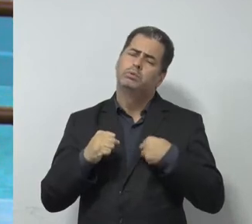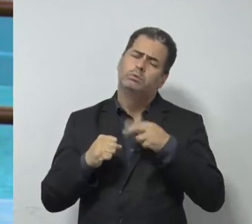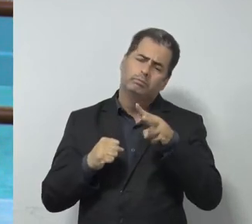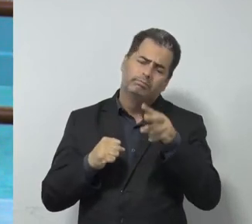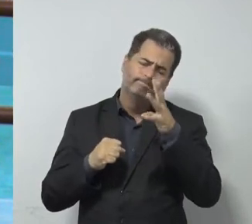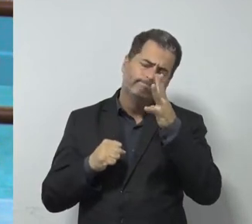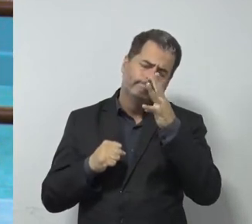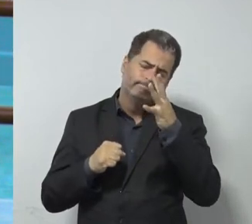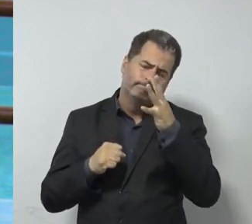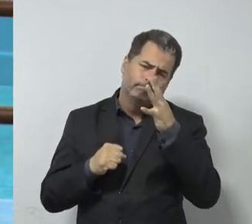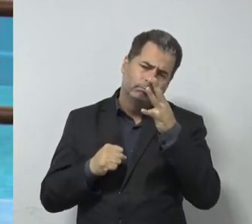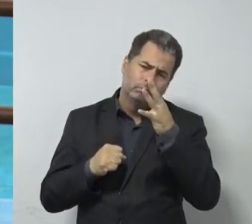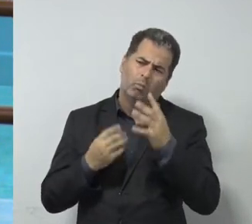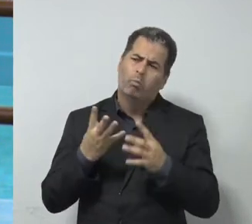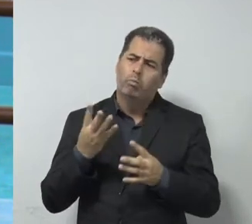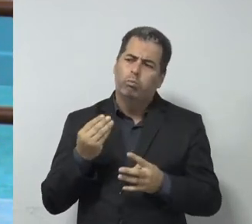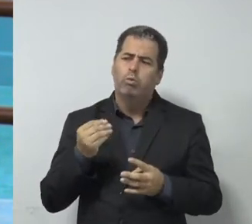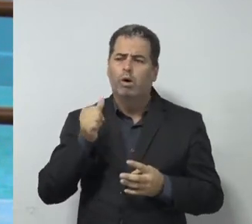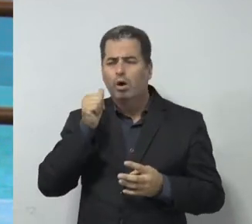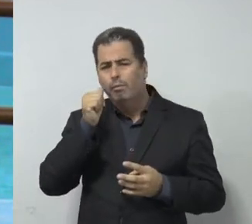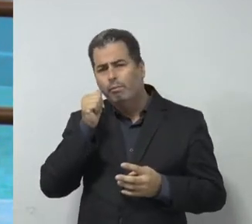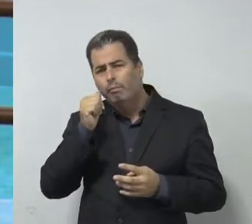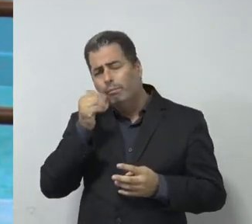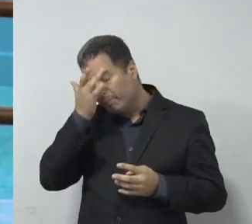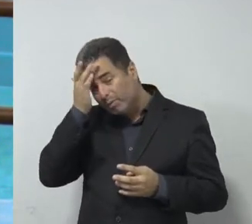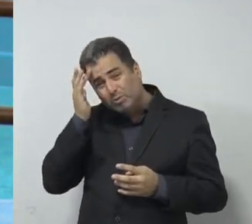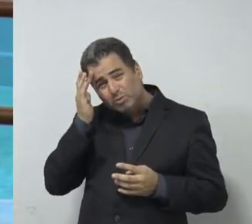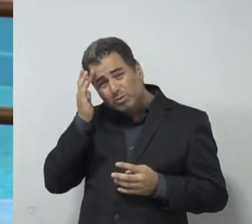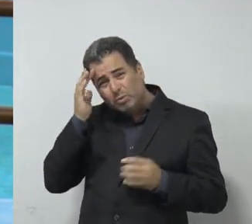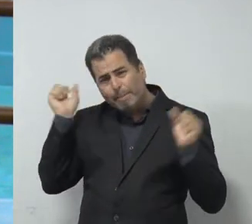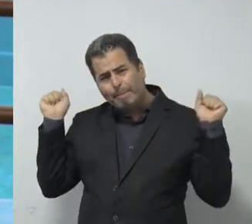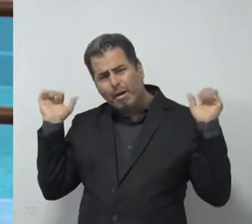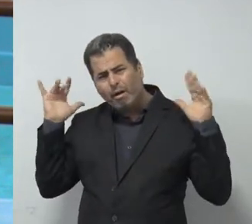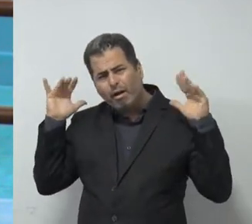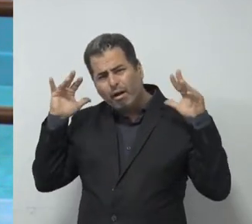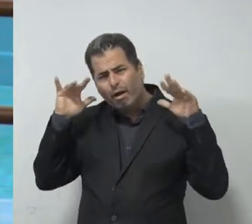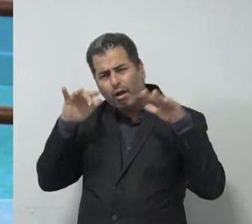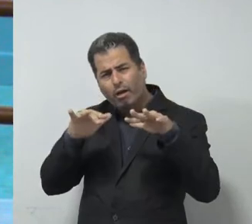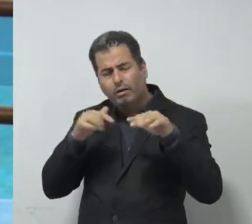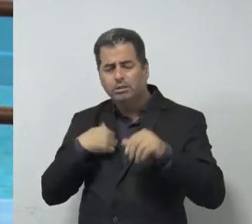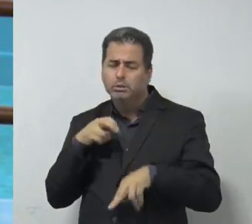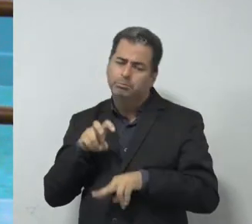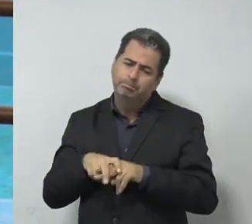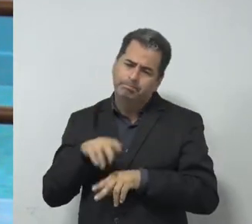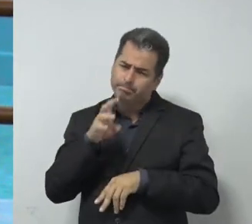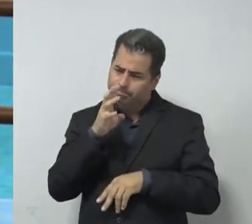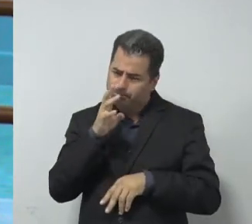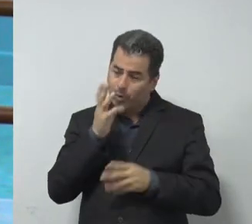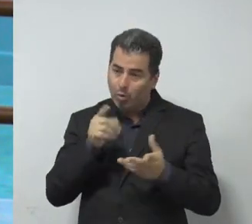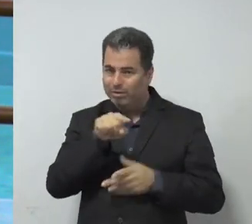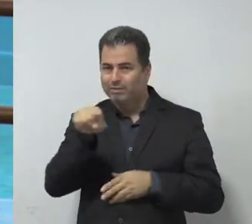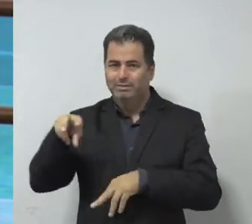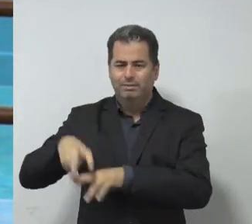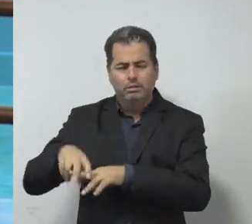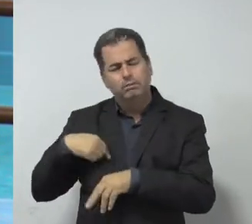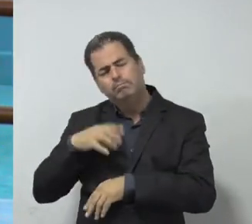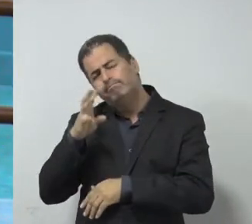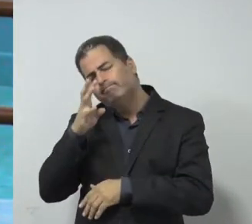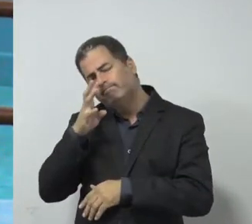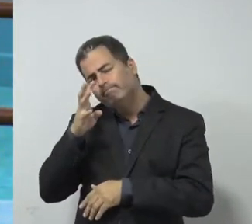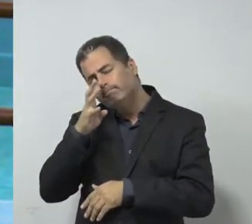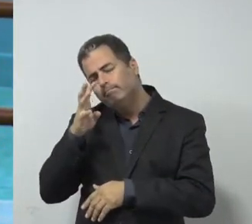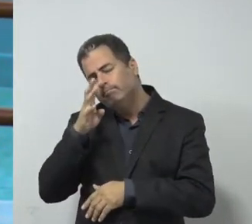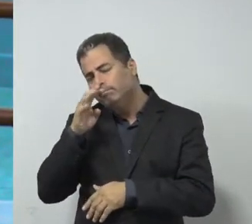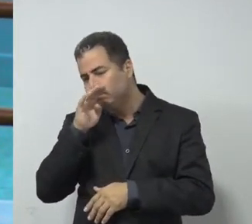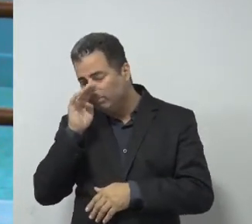contemplar a quantidade de pessoas que ali se encontrava, e eu aí onde as senhoras hoje estão, os